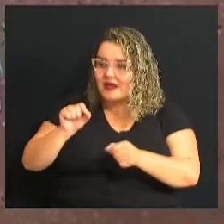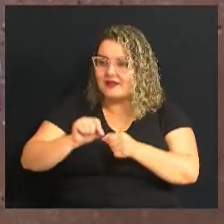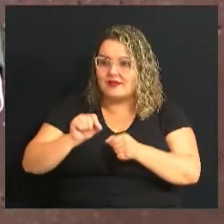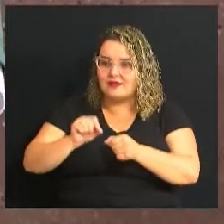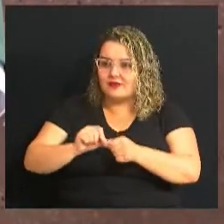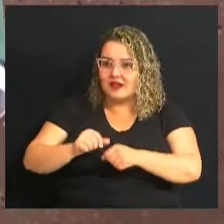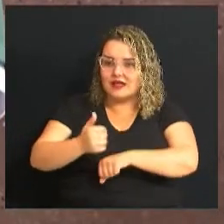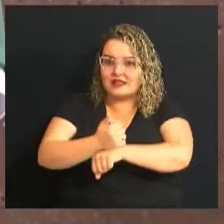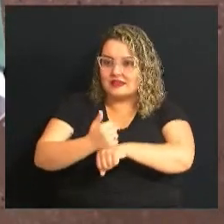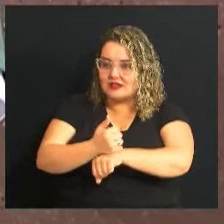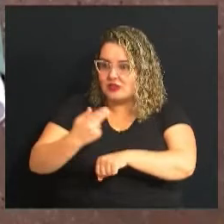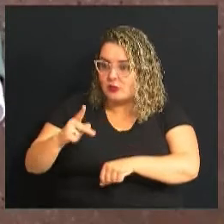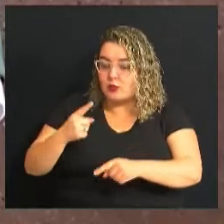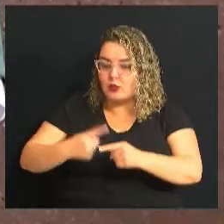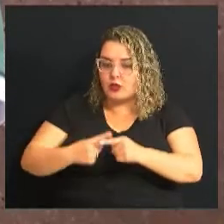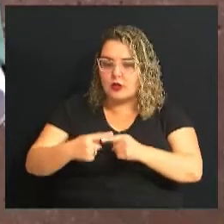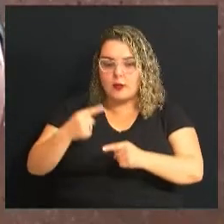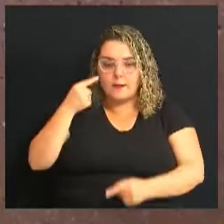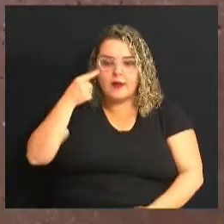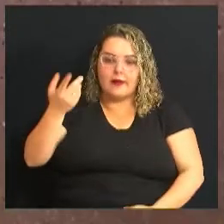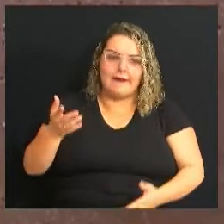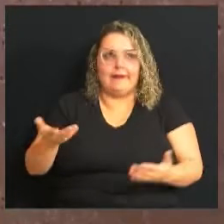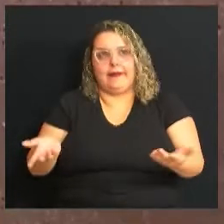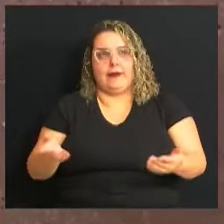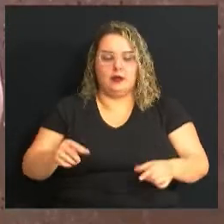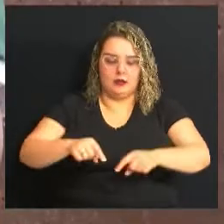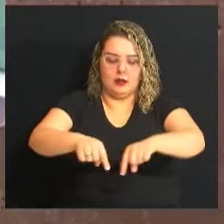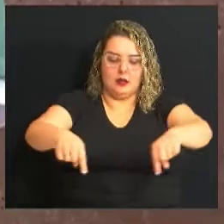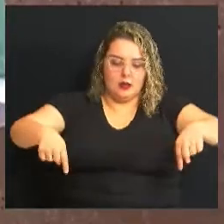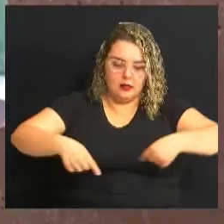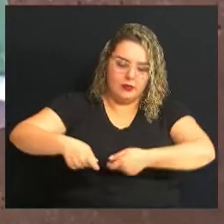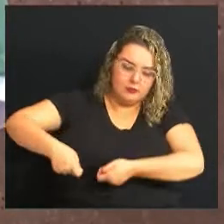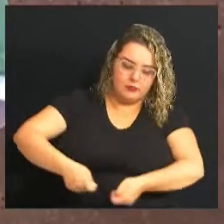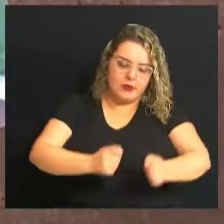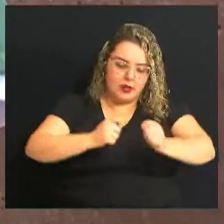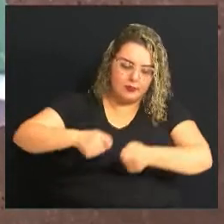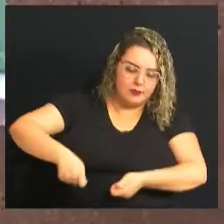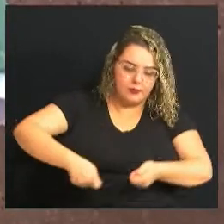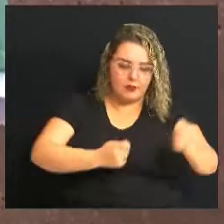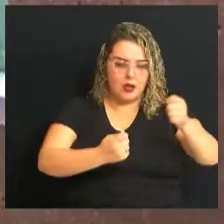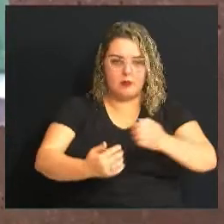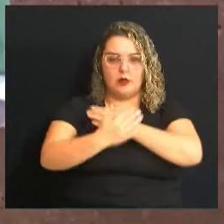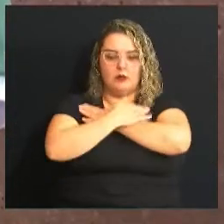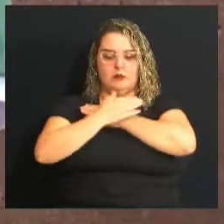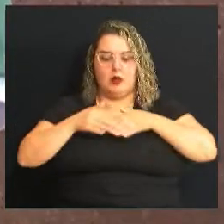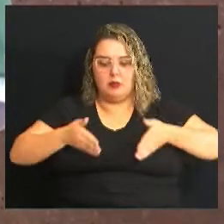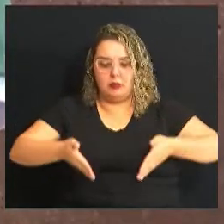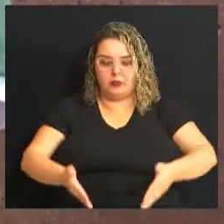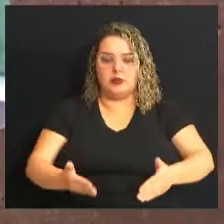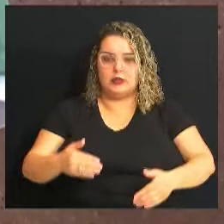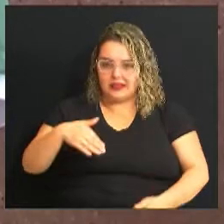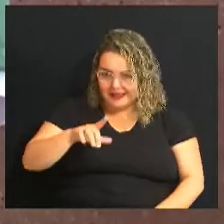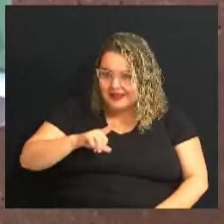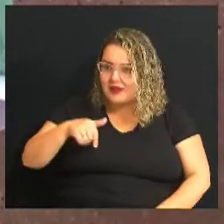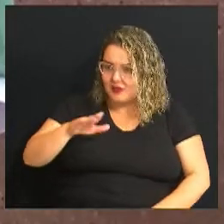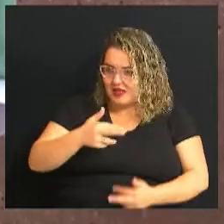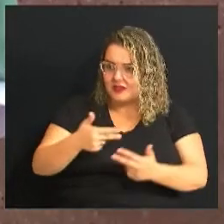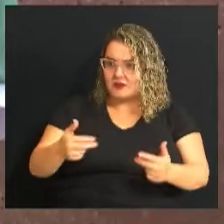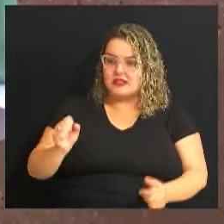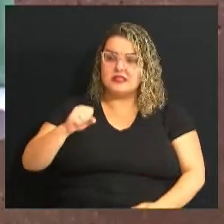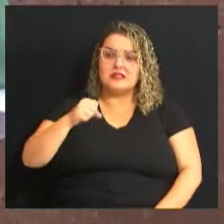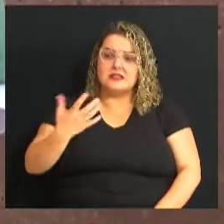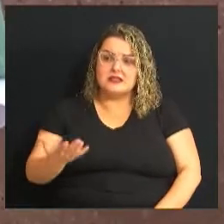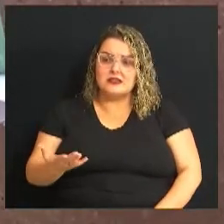sepultador? Porque as pessoas imaginam, lá tem a cova e tudo mais, só que tem muito mais coisa, né, Wellington? Sim,